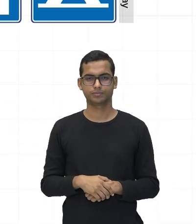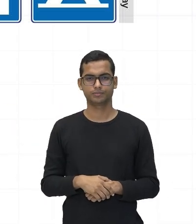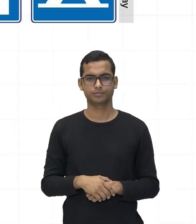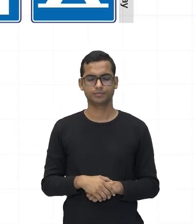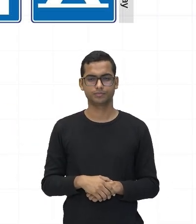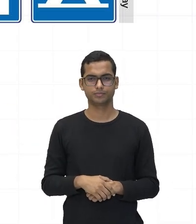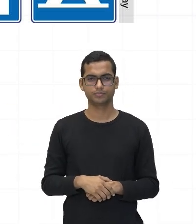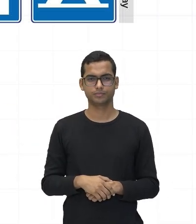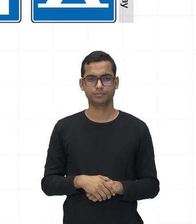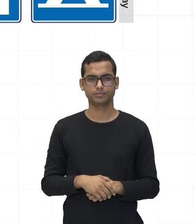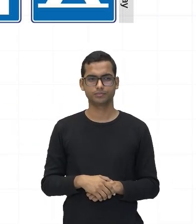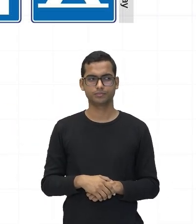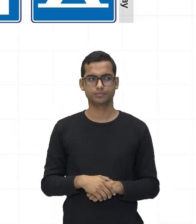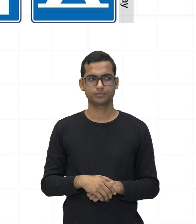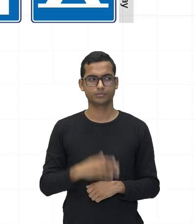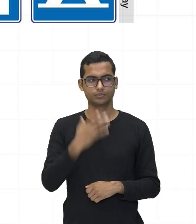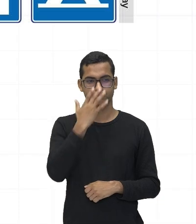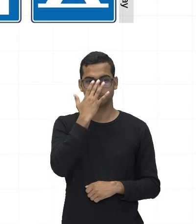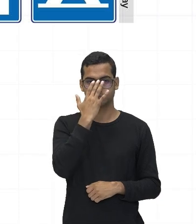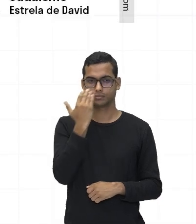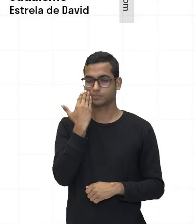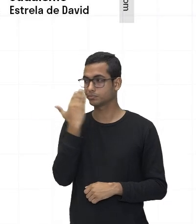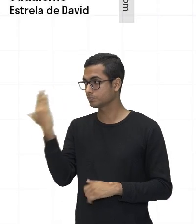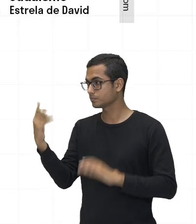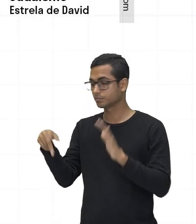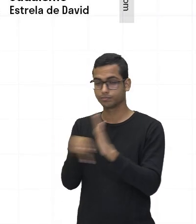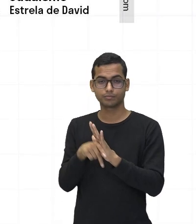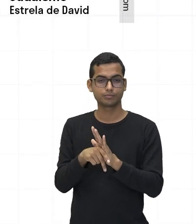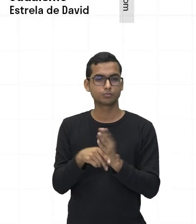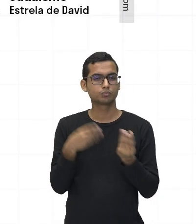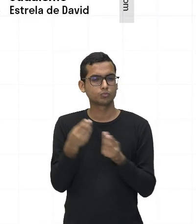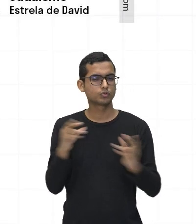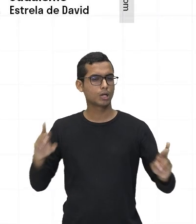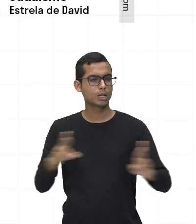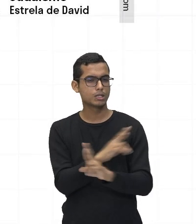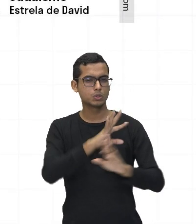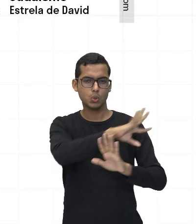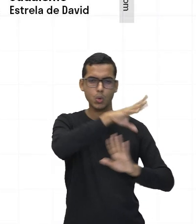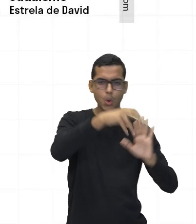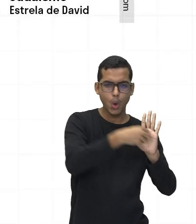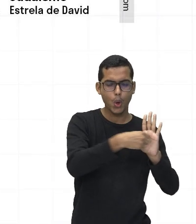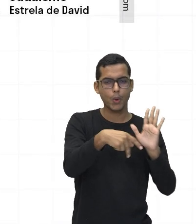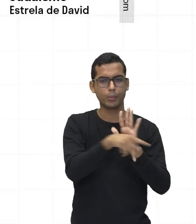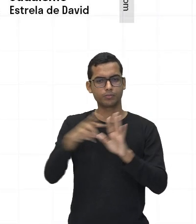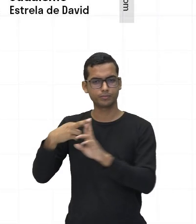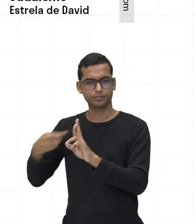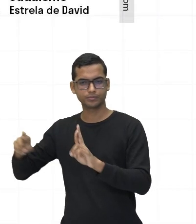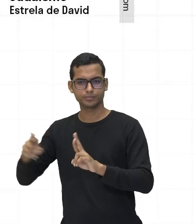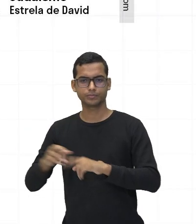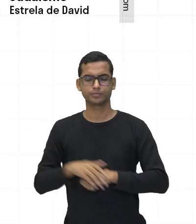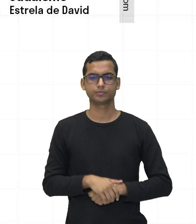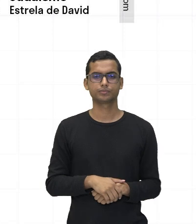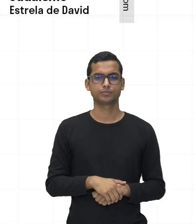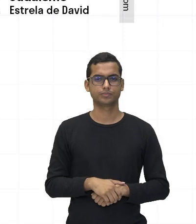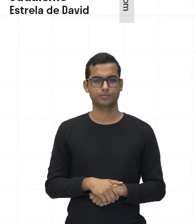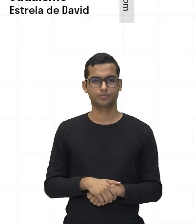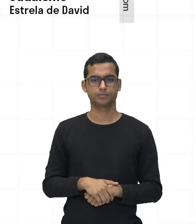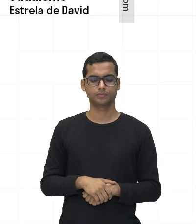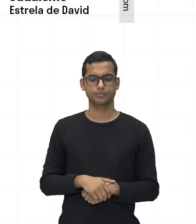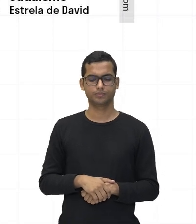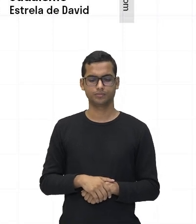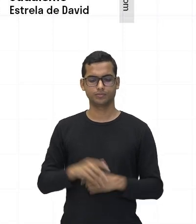essa relação entre o símbolo e a religião. Vamos lá? Os símbolos, as religiões têm